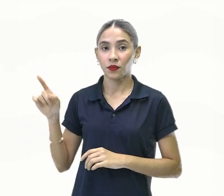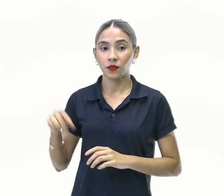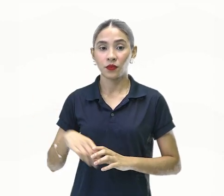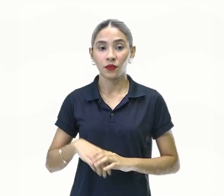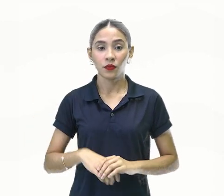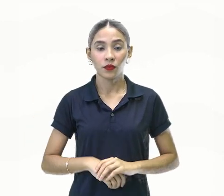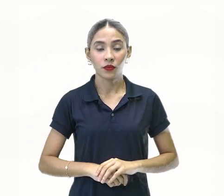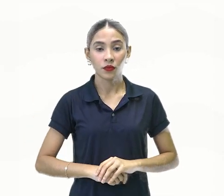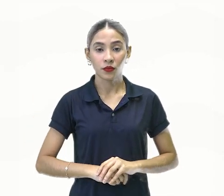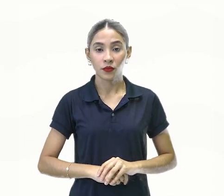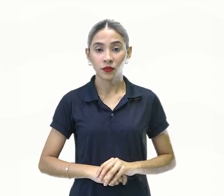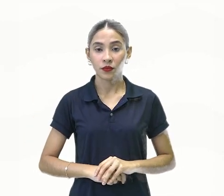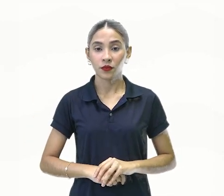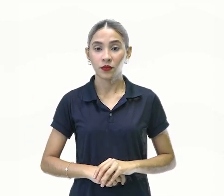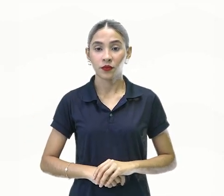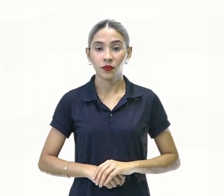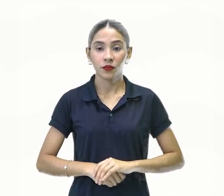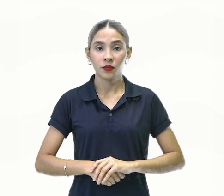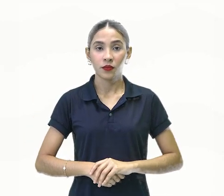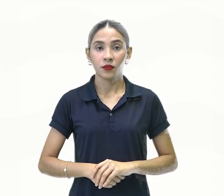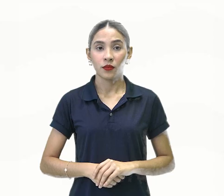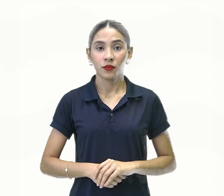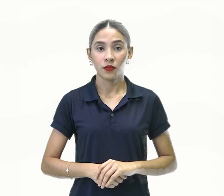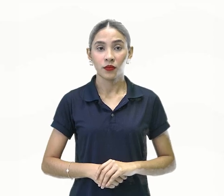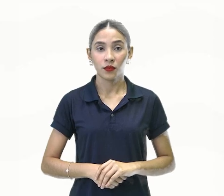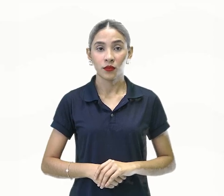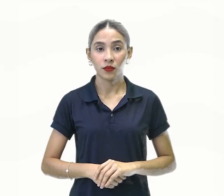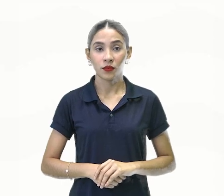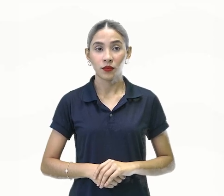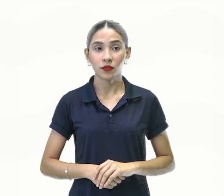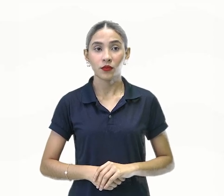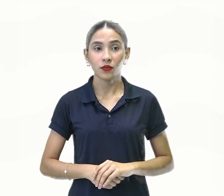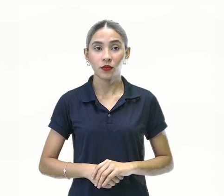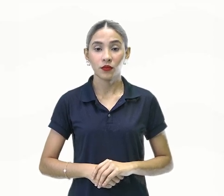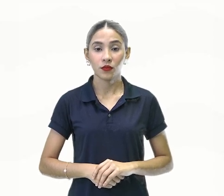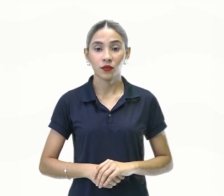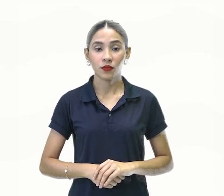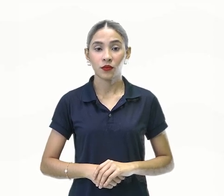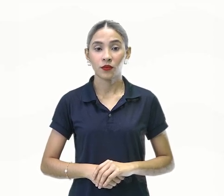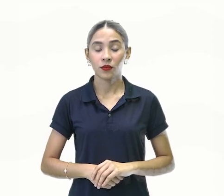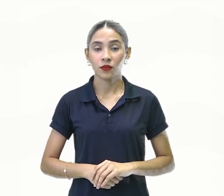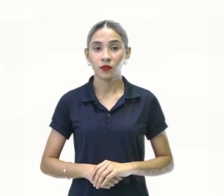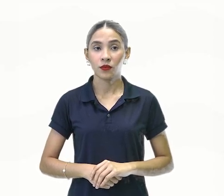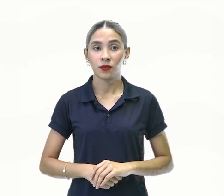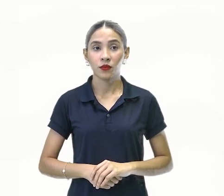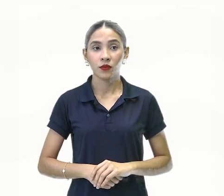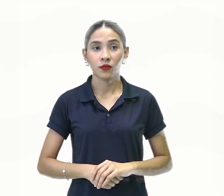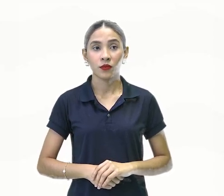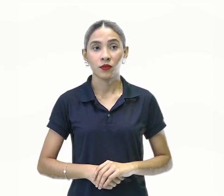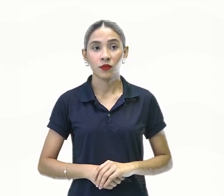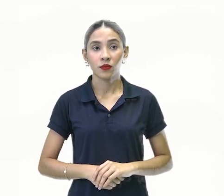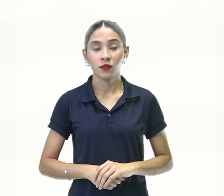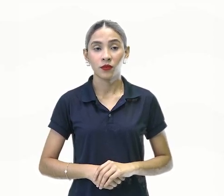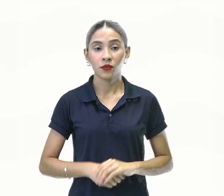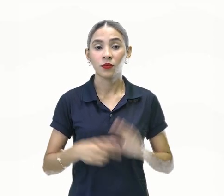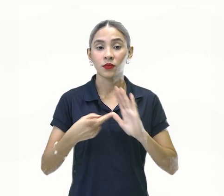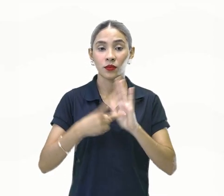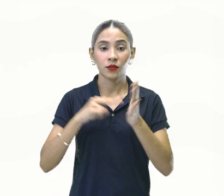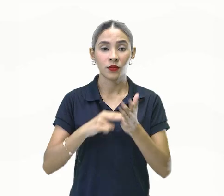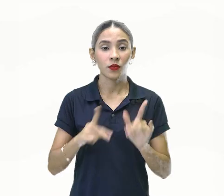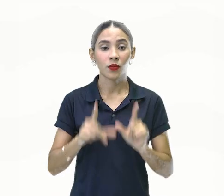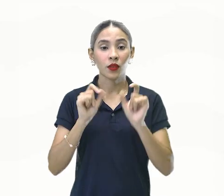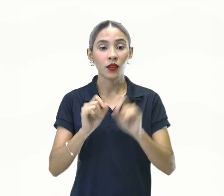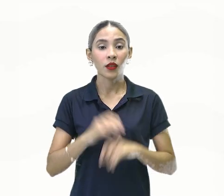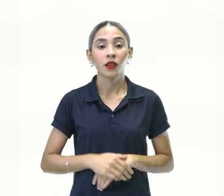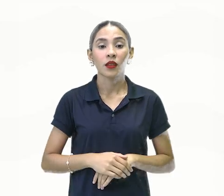recommended dose to avoid potential overdose or serious side effects. O que está escrito aqui?